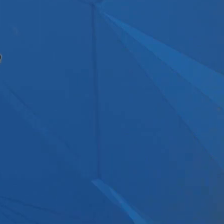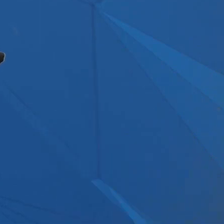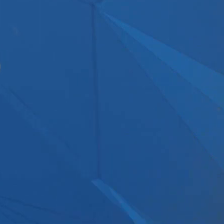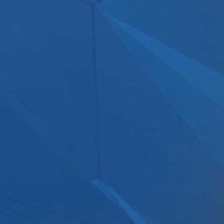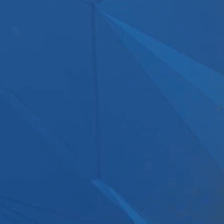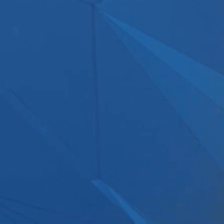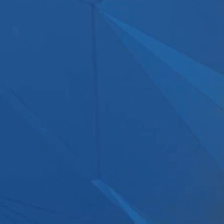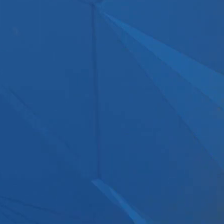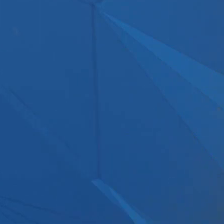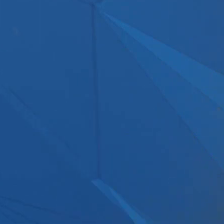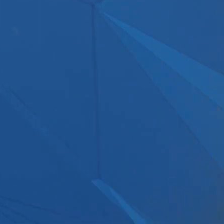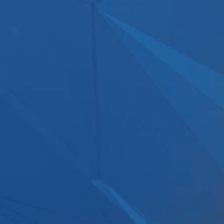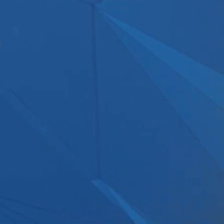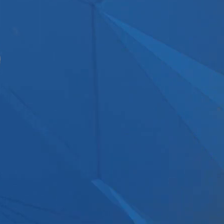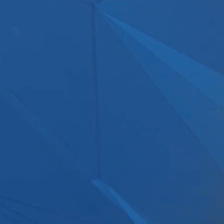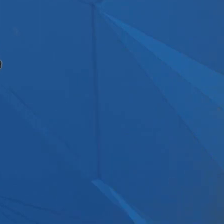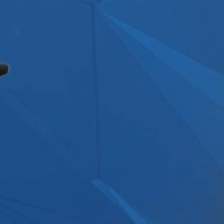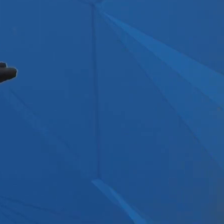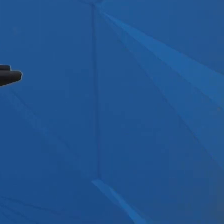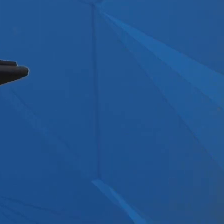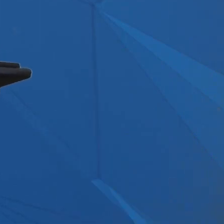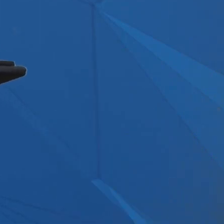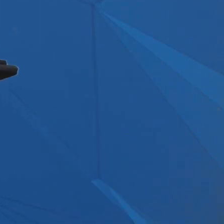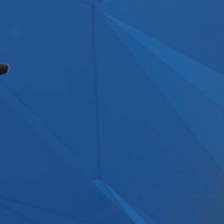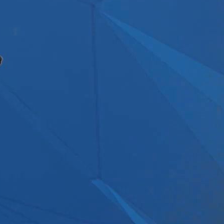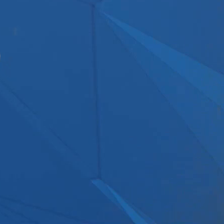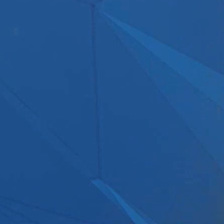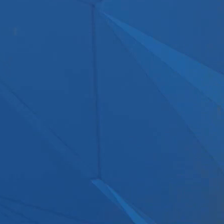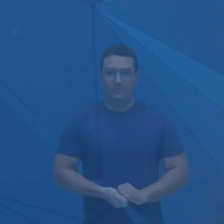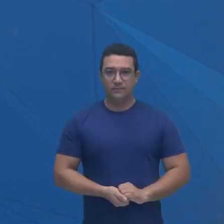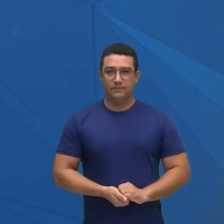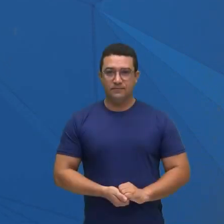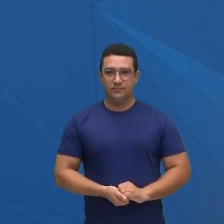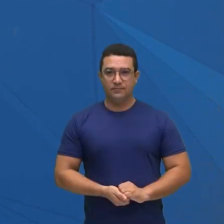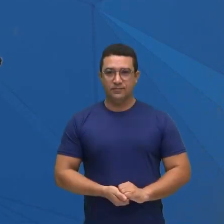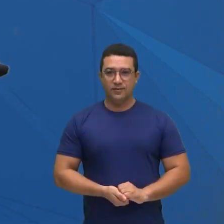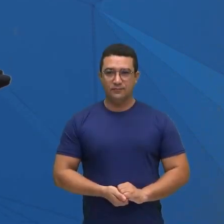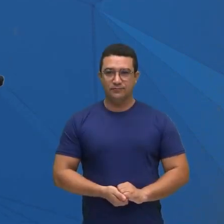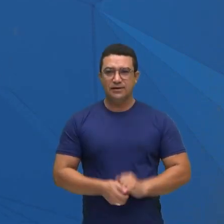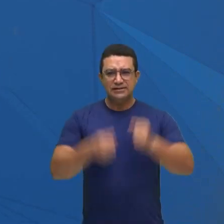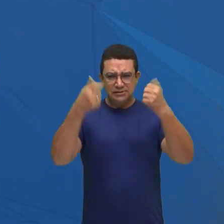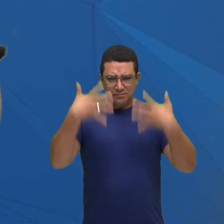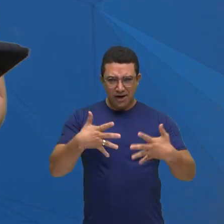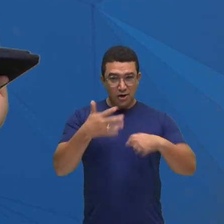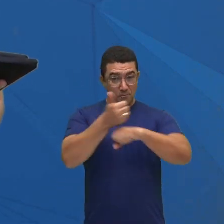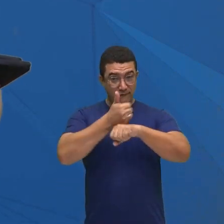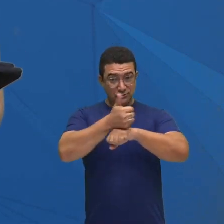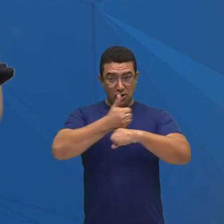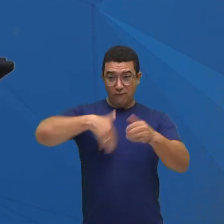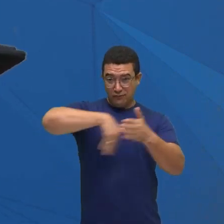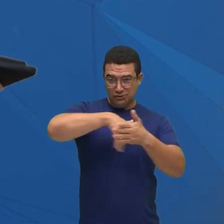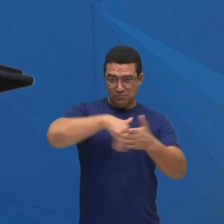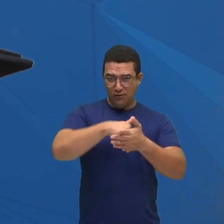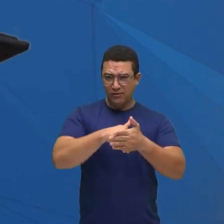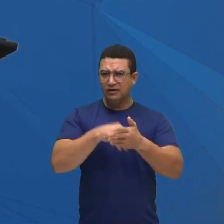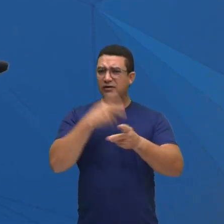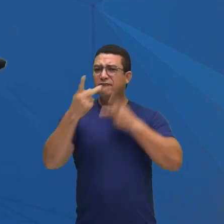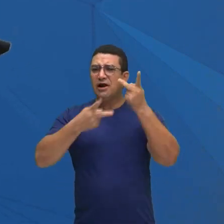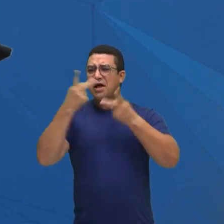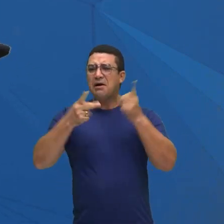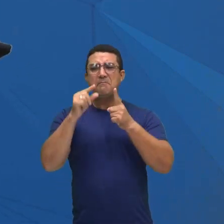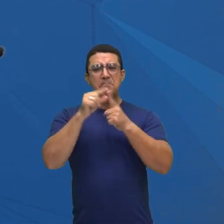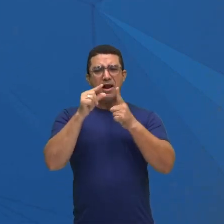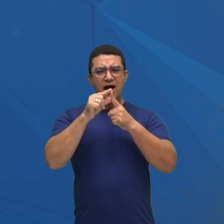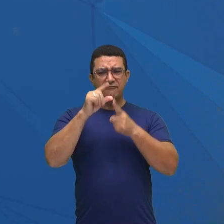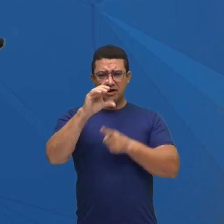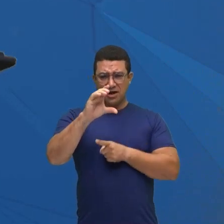carrinho, né? Ah, aquele jogador, ele veio com tudo e deu um carrinho, né? Se a gente pega essa palavra, carrinho, veio com tudo e